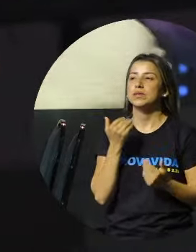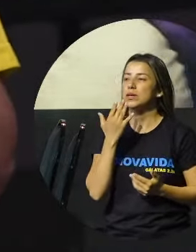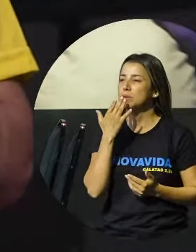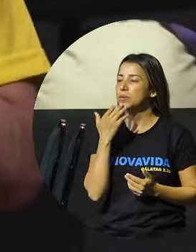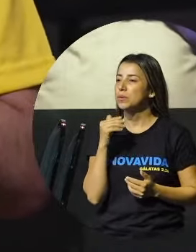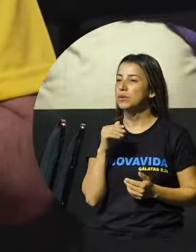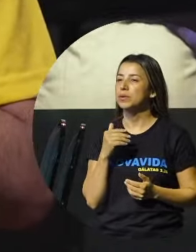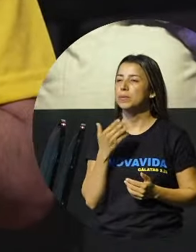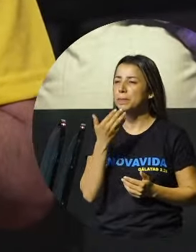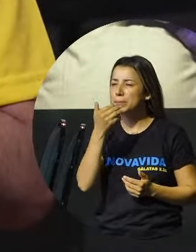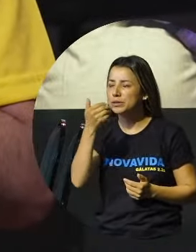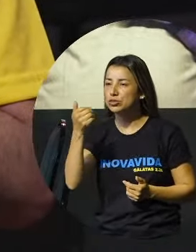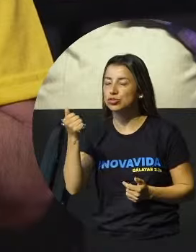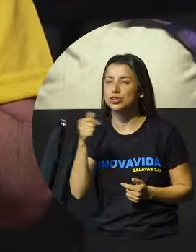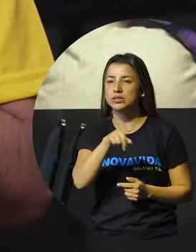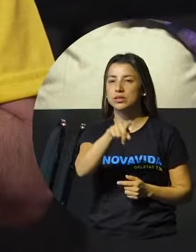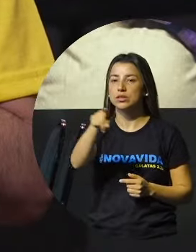que sossegasse.